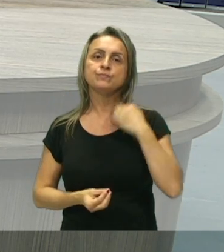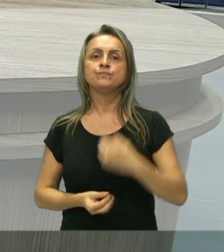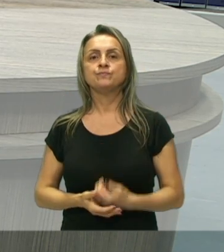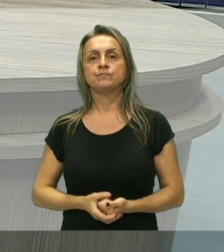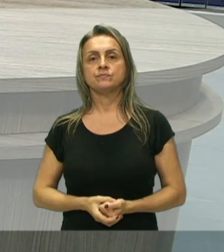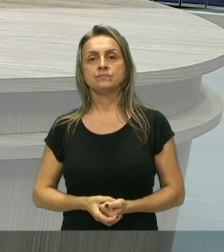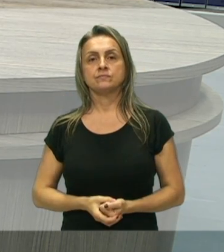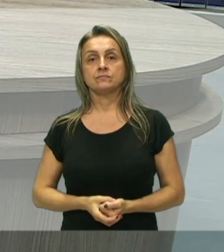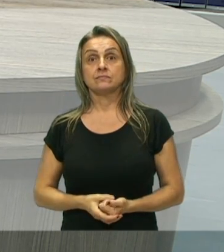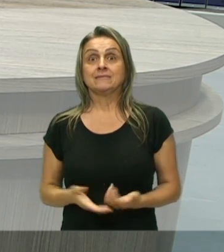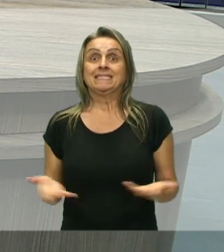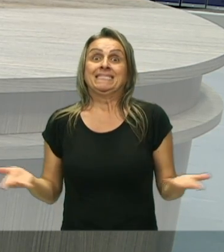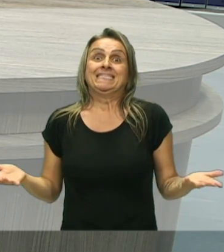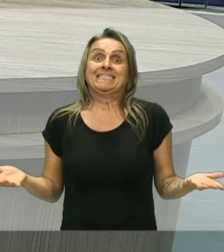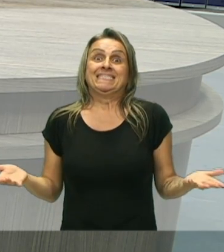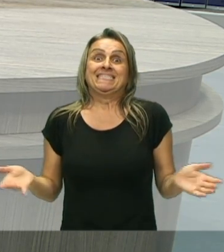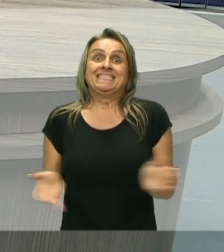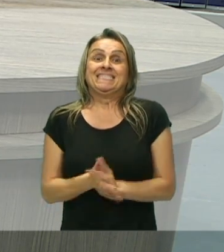Milagre.